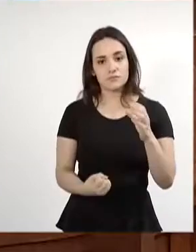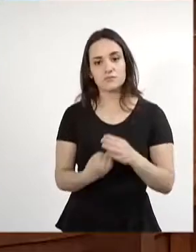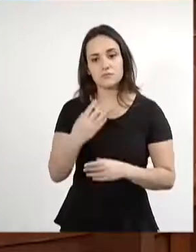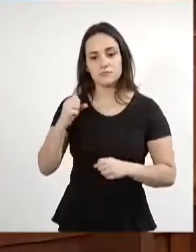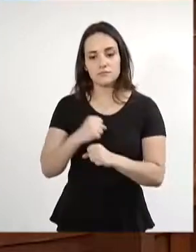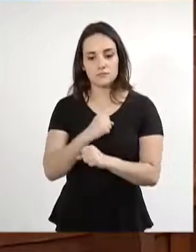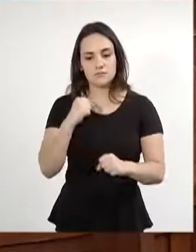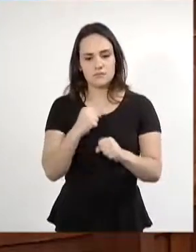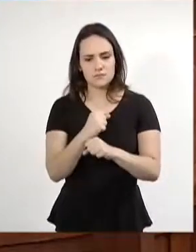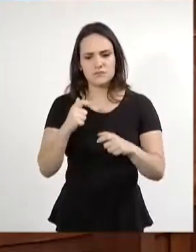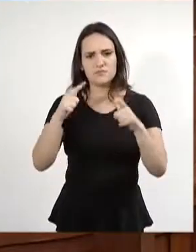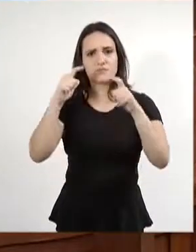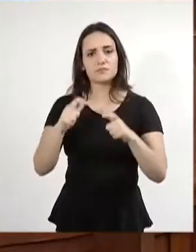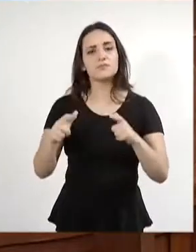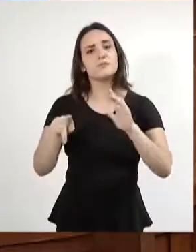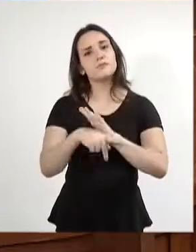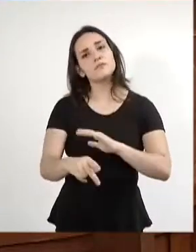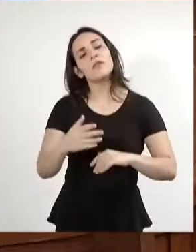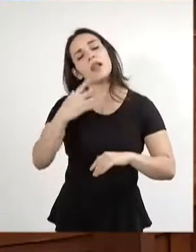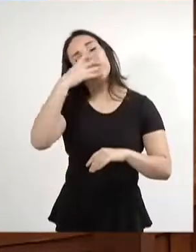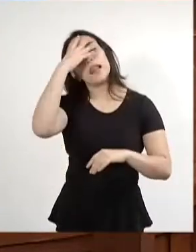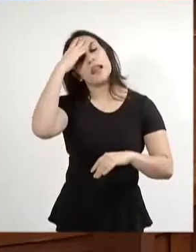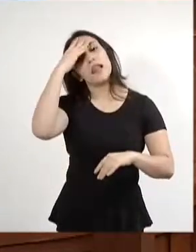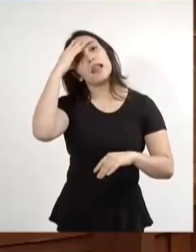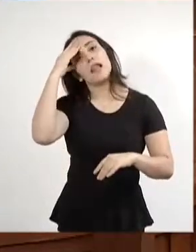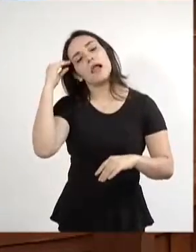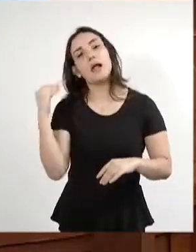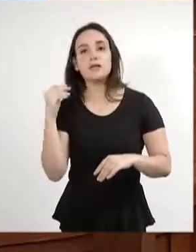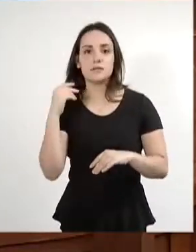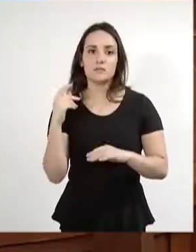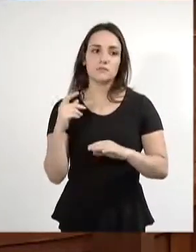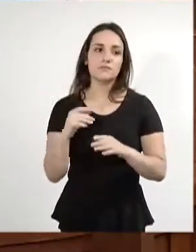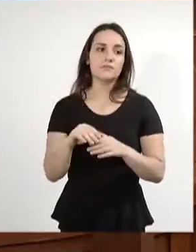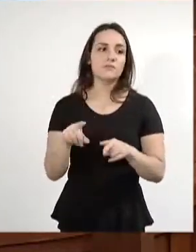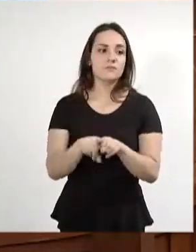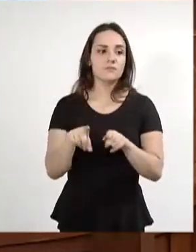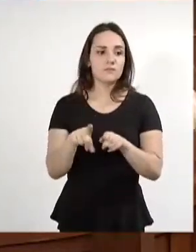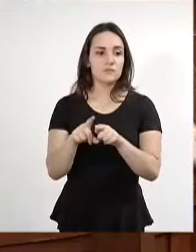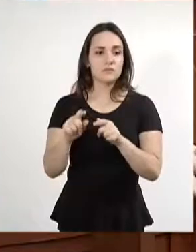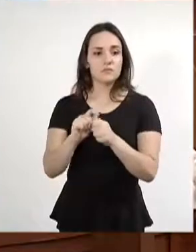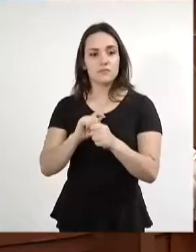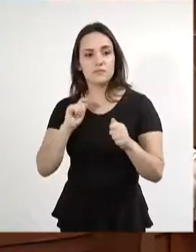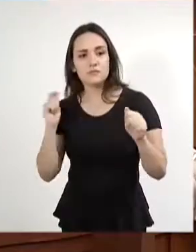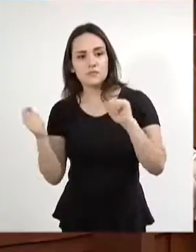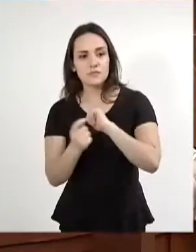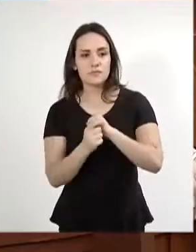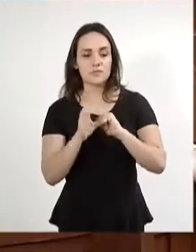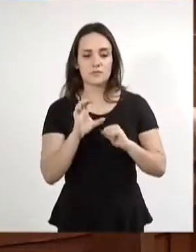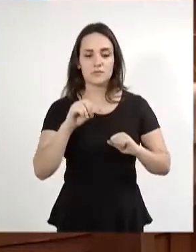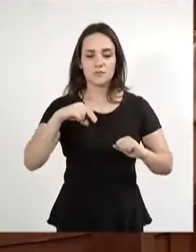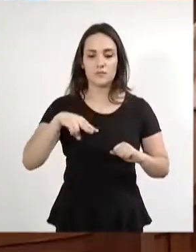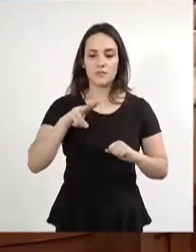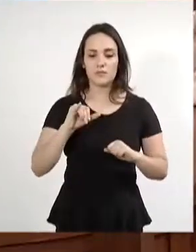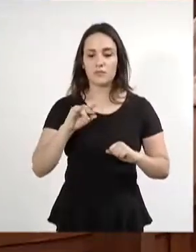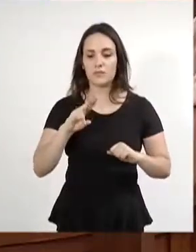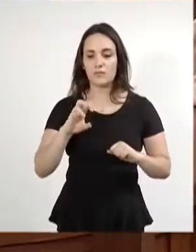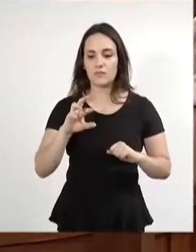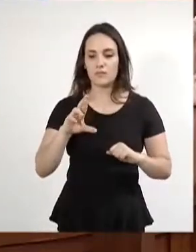na frente parlamentar, transformar todos os conviveres de Mato Grosso do Sul